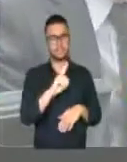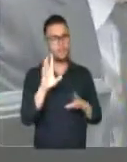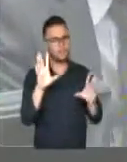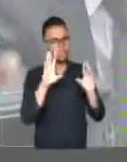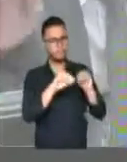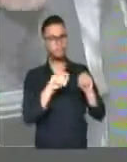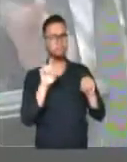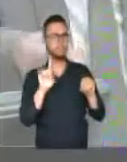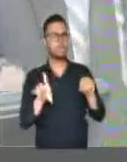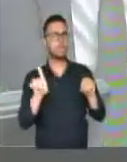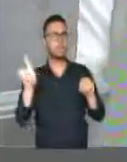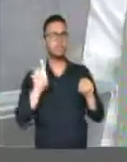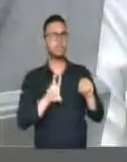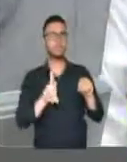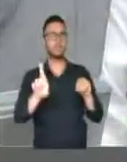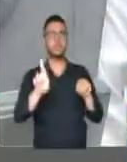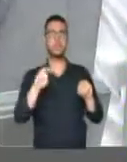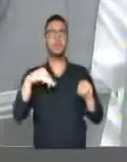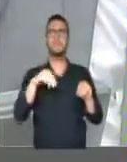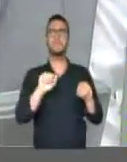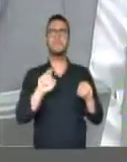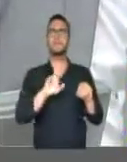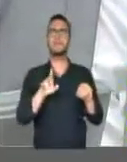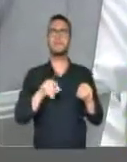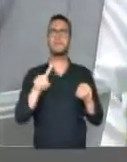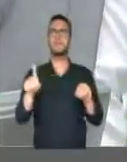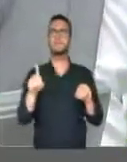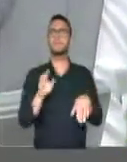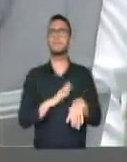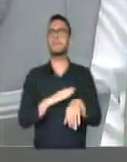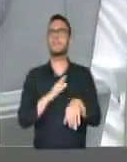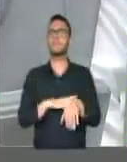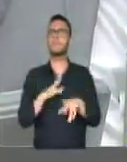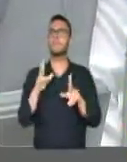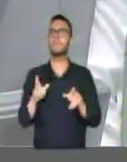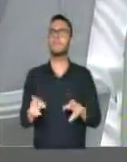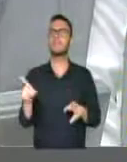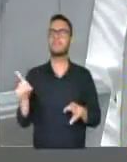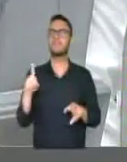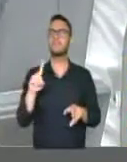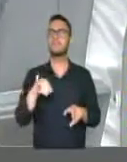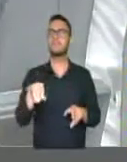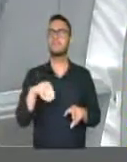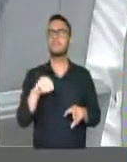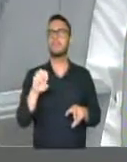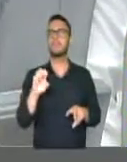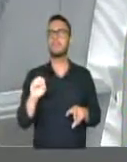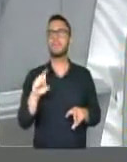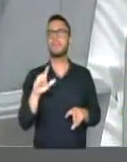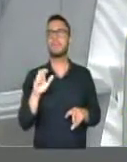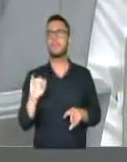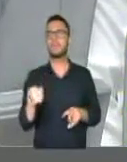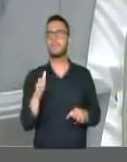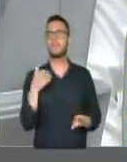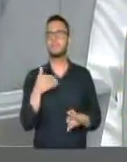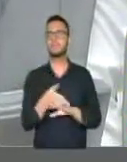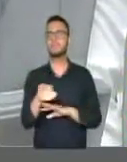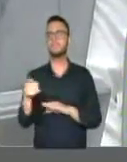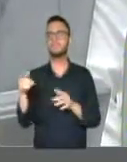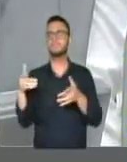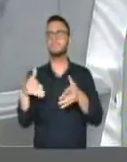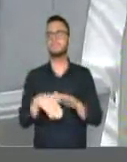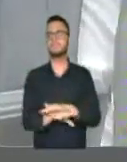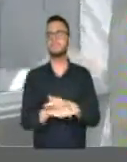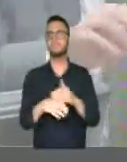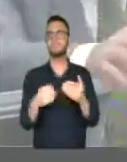doutor Mariz, foi exato o horário em que Joesley, no 7 de março, foi pela garagem, de